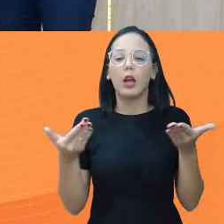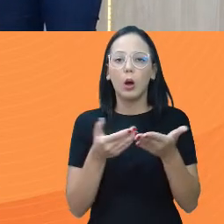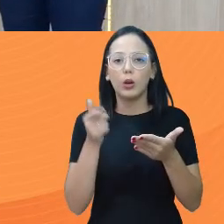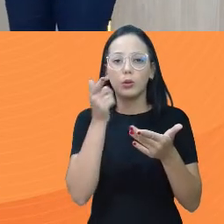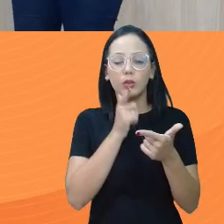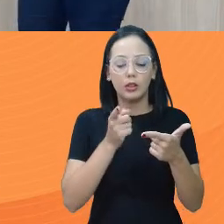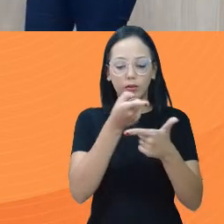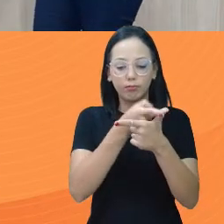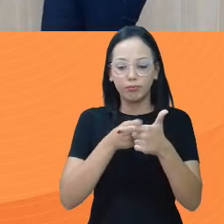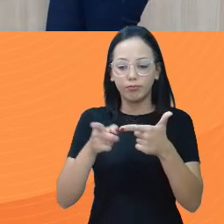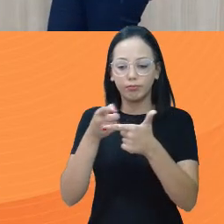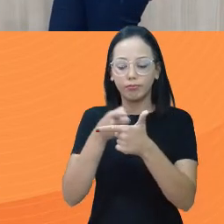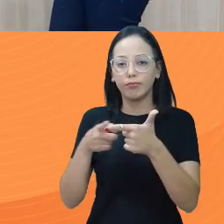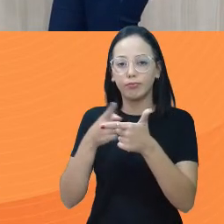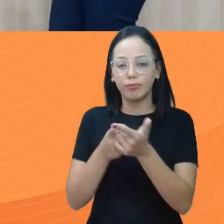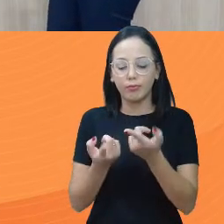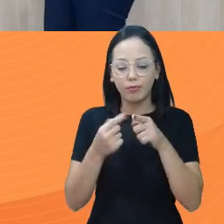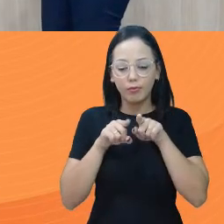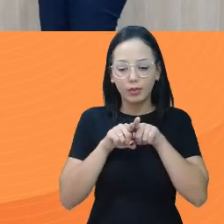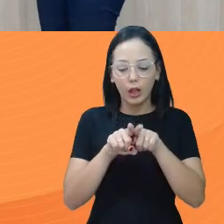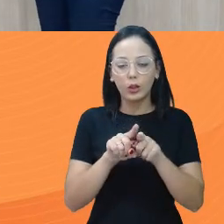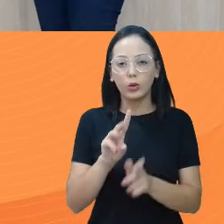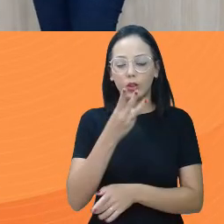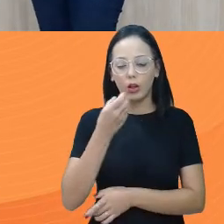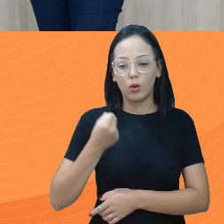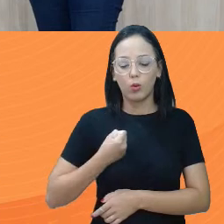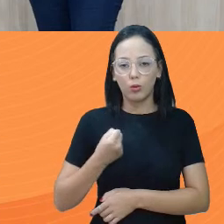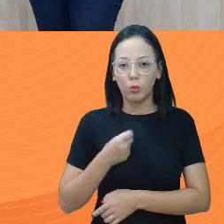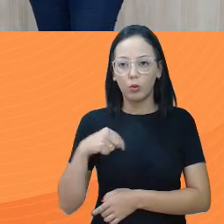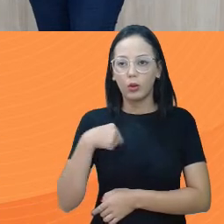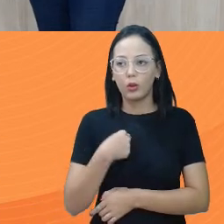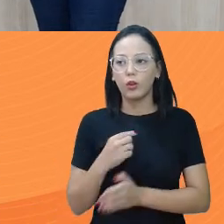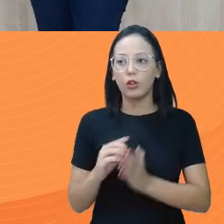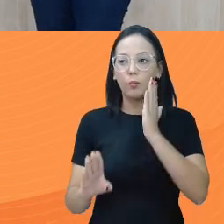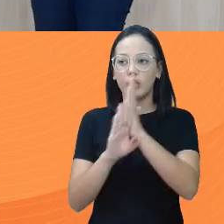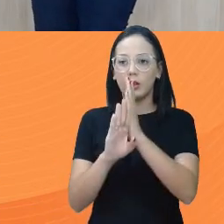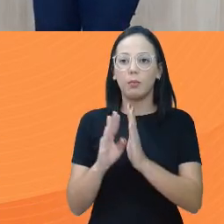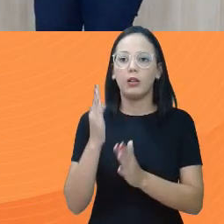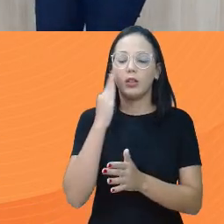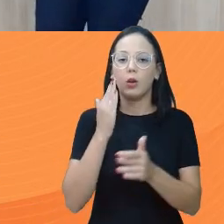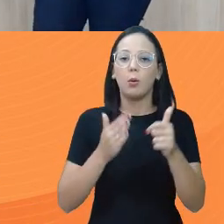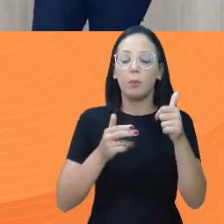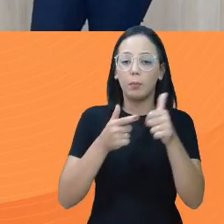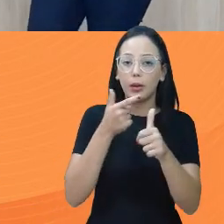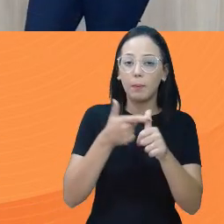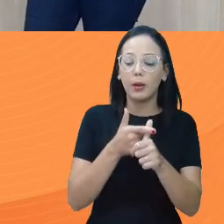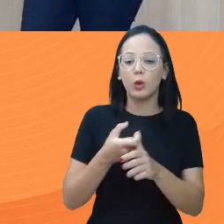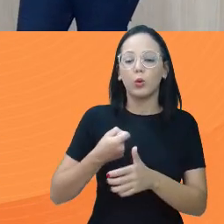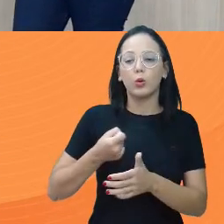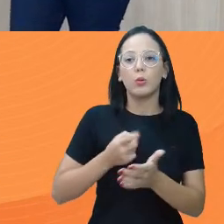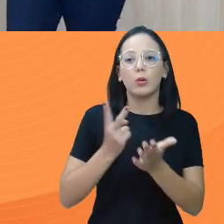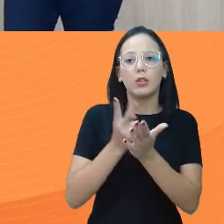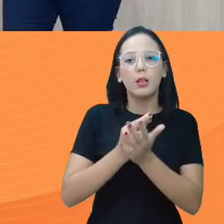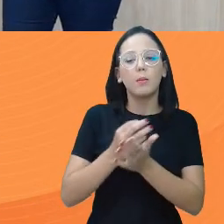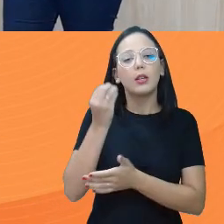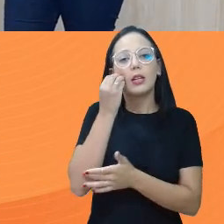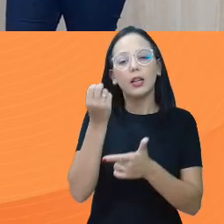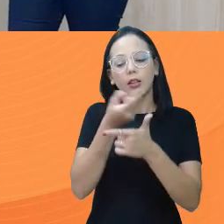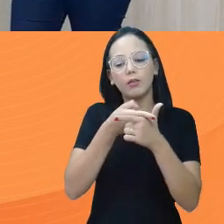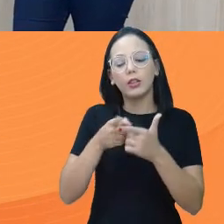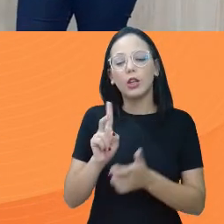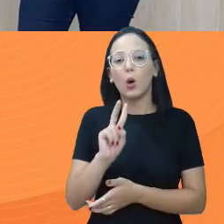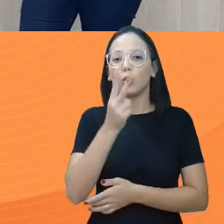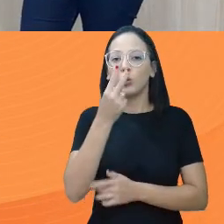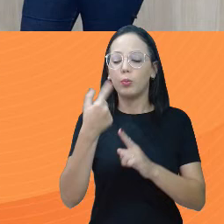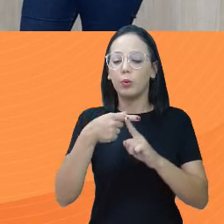decomposição simultânea desses 3 valores e aí a gente vai verificar, né? Primeiro número que a gente sempre vai tentar dividir vai ser o 2, que